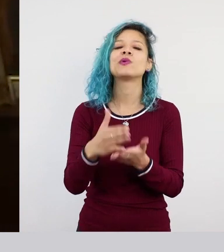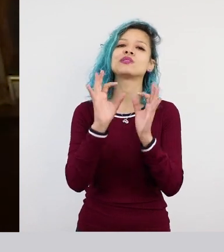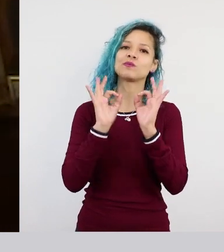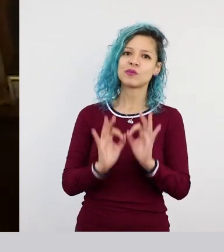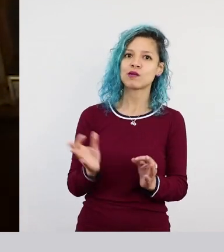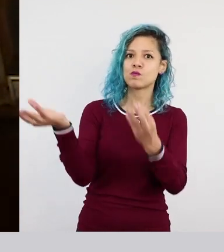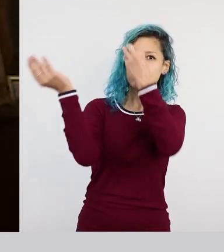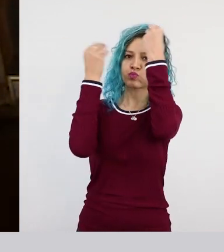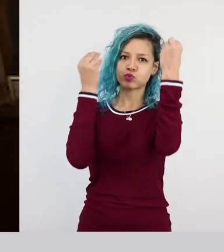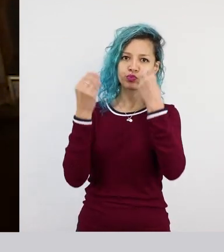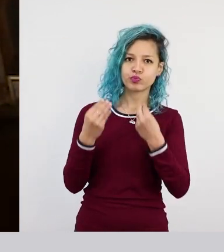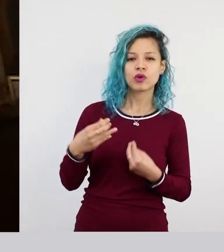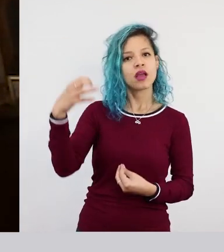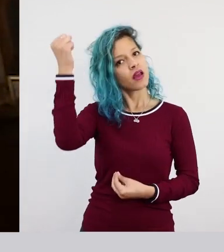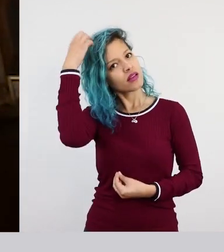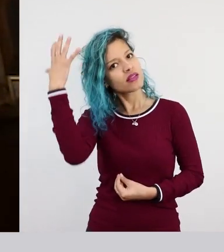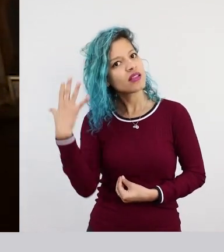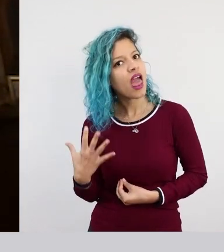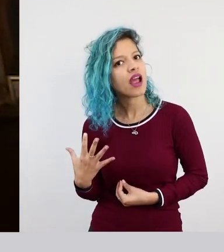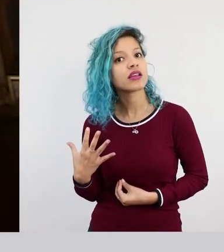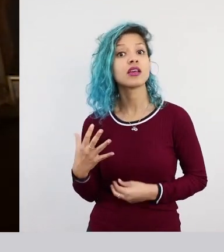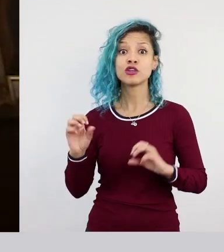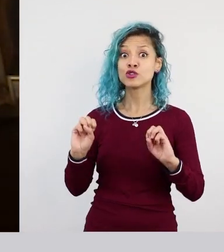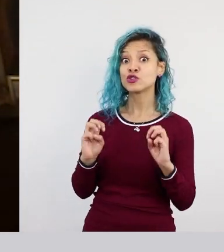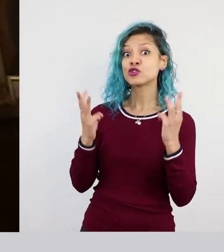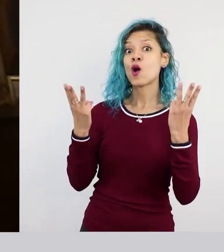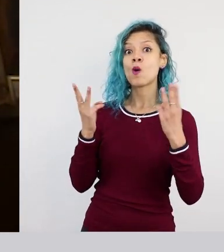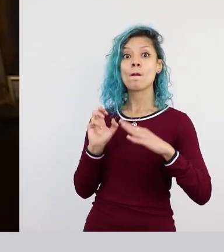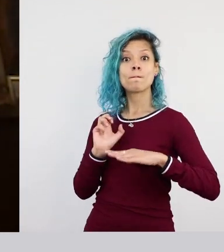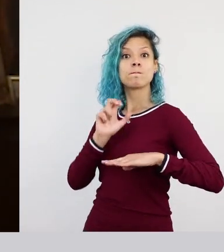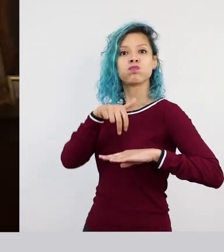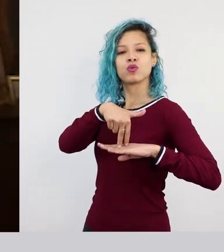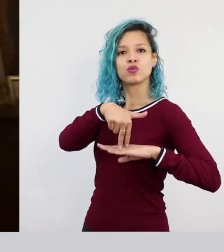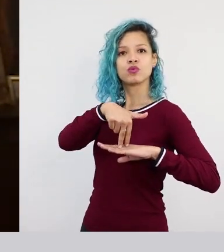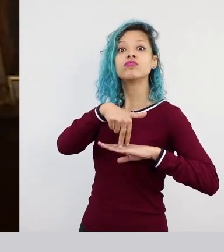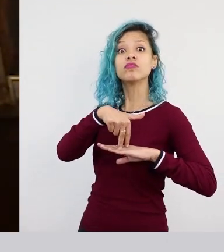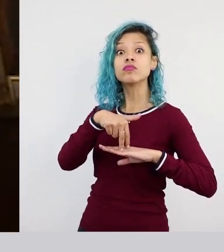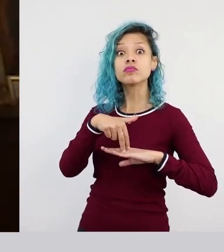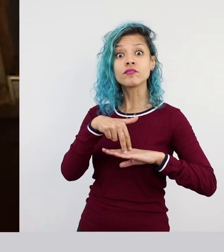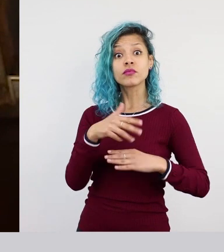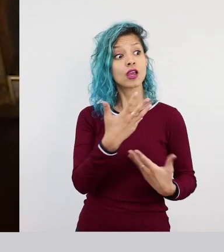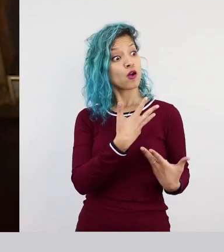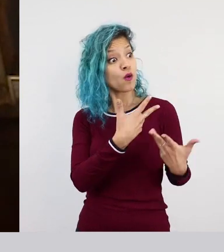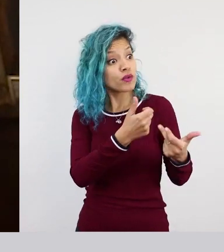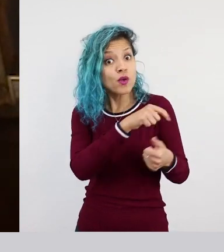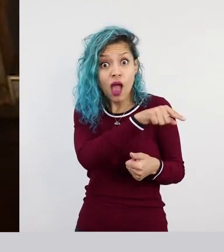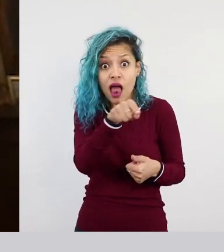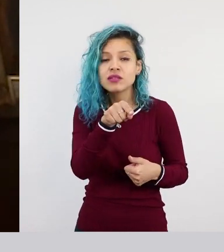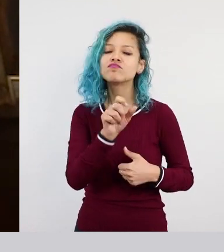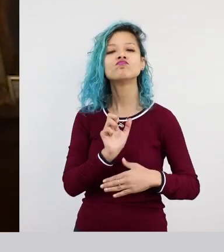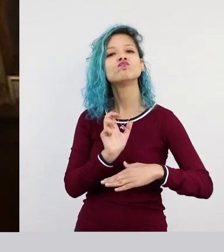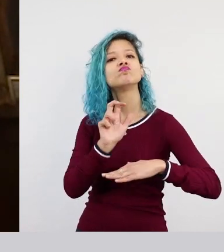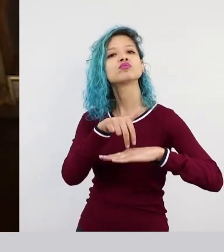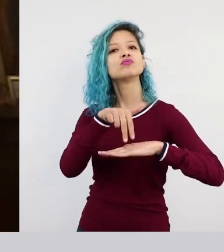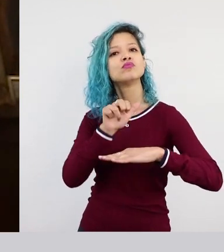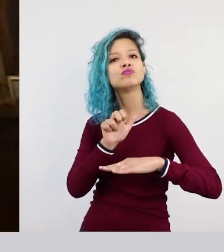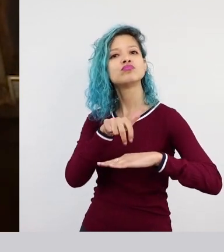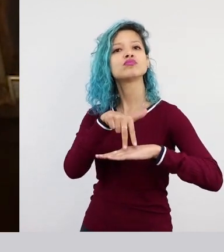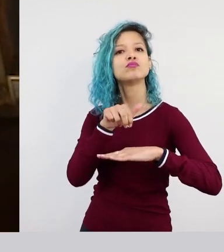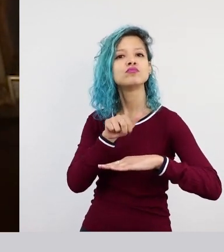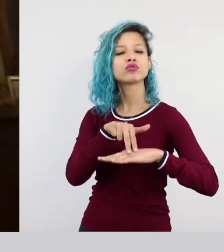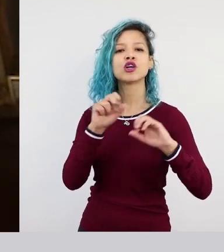que eu comecei a me montar e comecei a fazer show. Comecei a participar dos shows convidados por